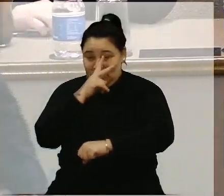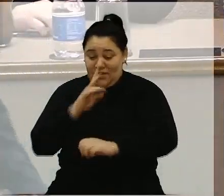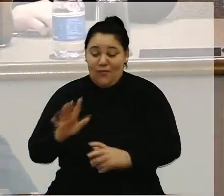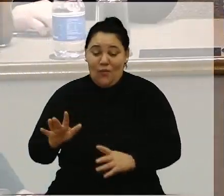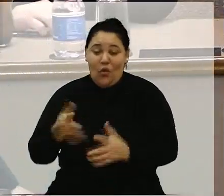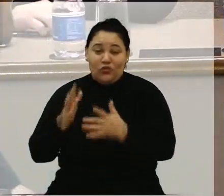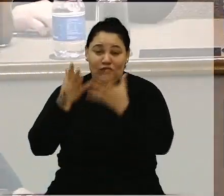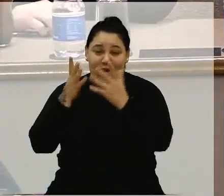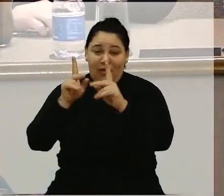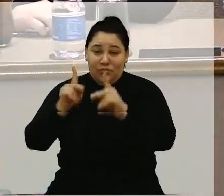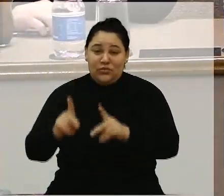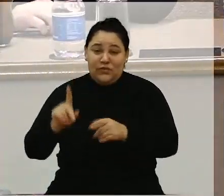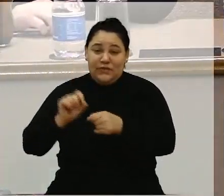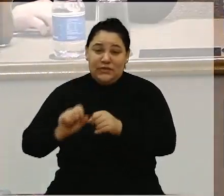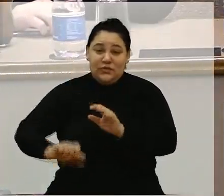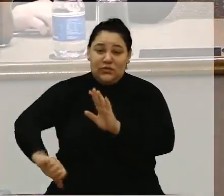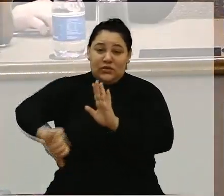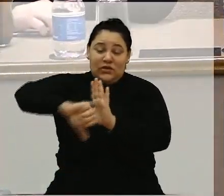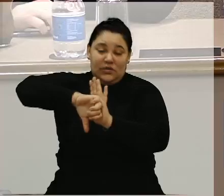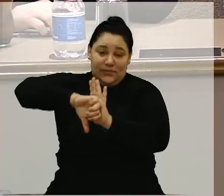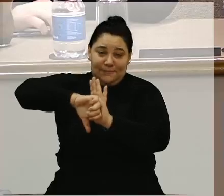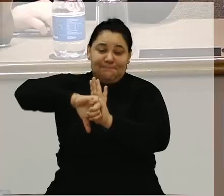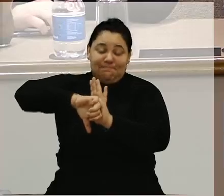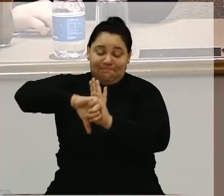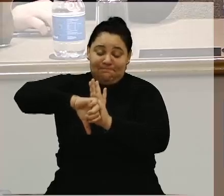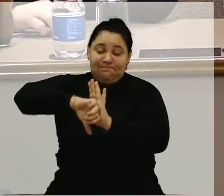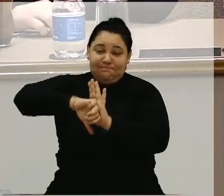incentiva e proporciona